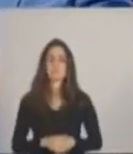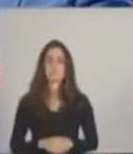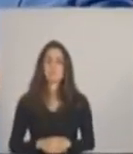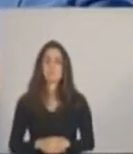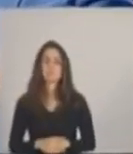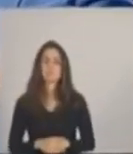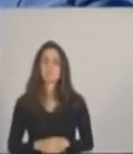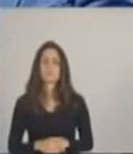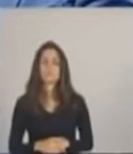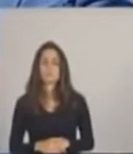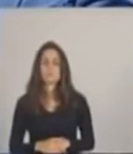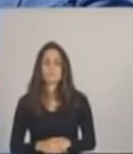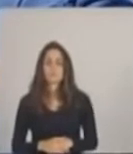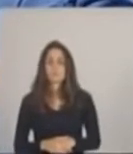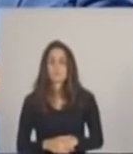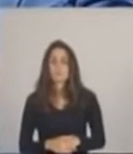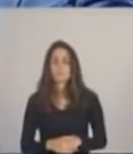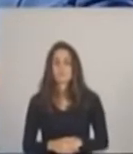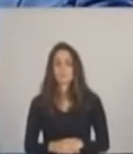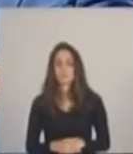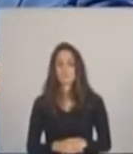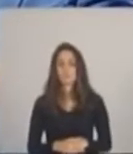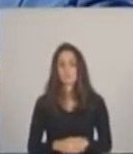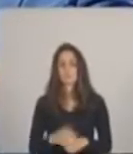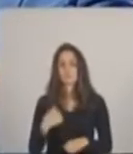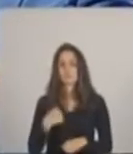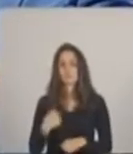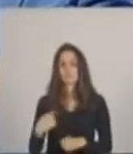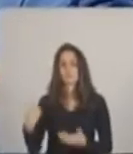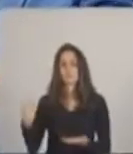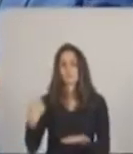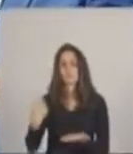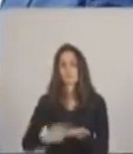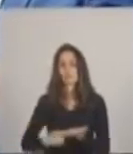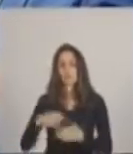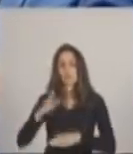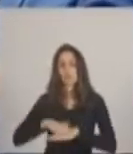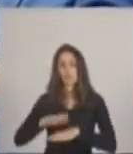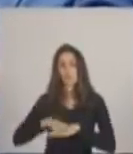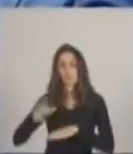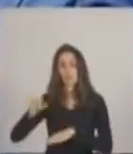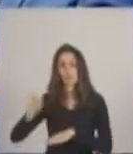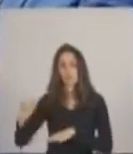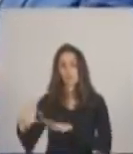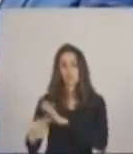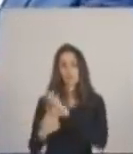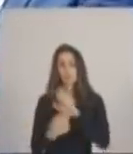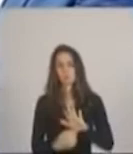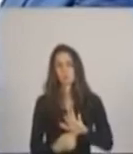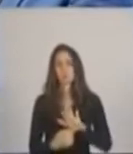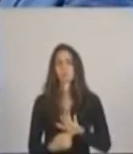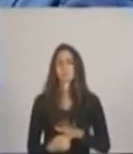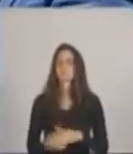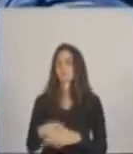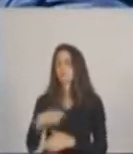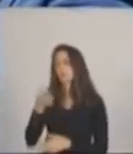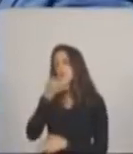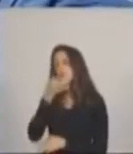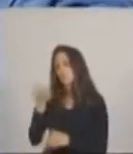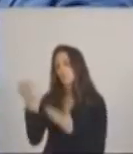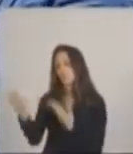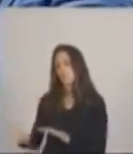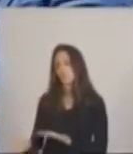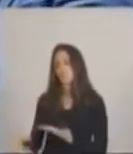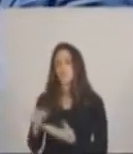Então, Vossa Excelência fez um acordo com o autor, é isso? O deputado Gandinho, ele vai reapresentar, é isso? Eu sugeri e o deputado